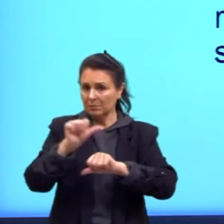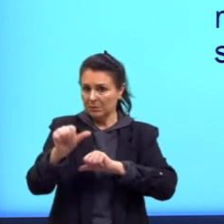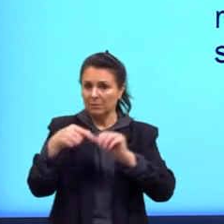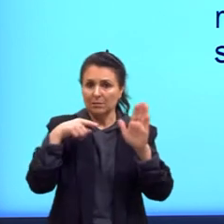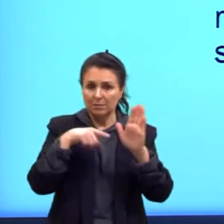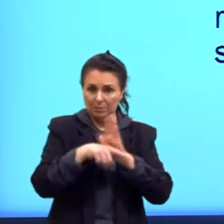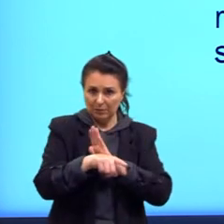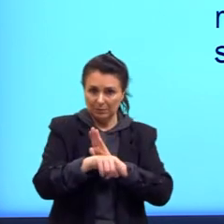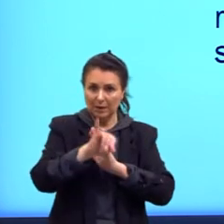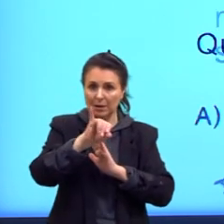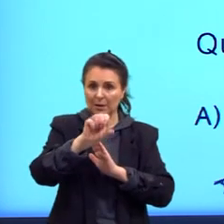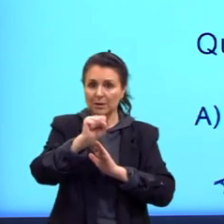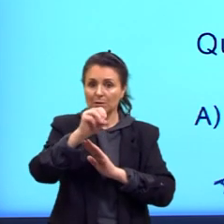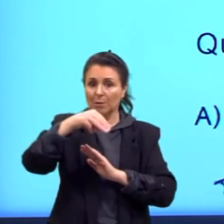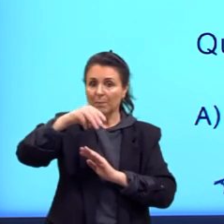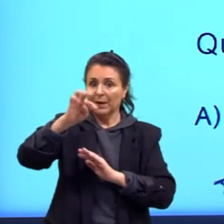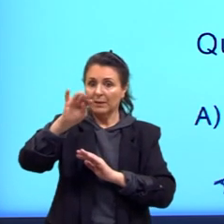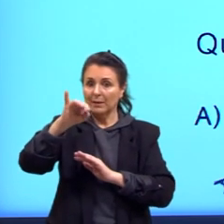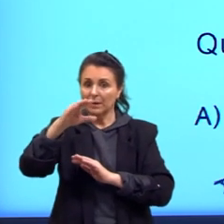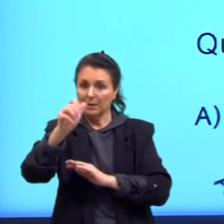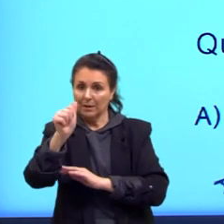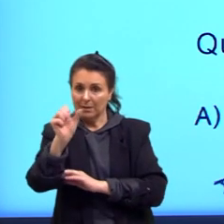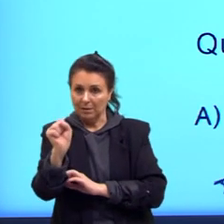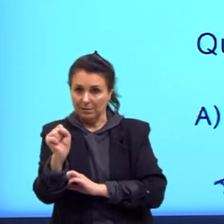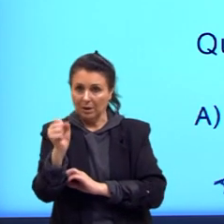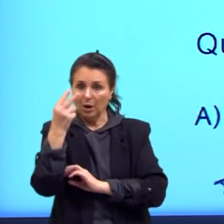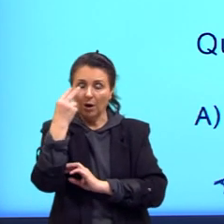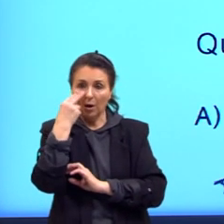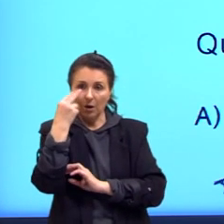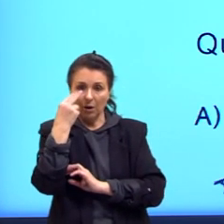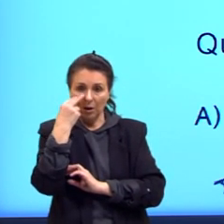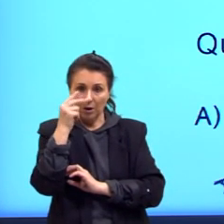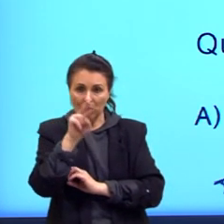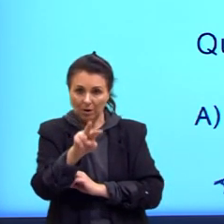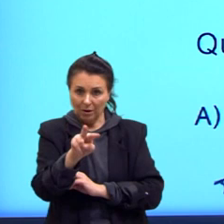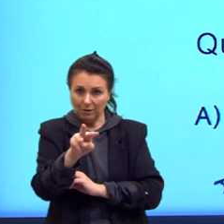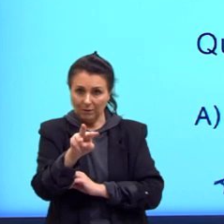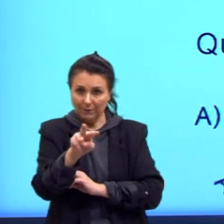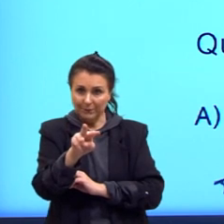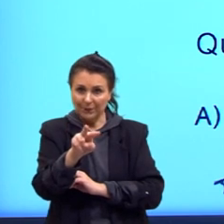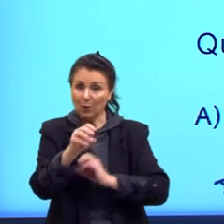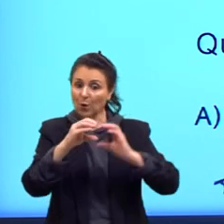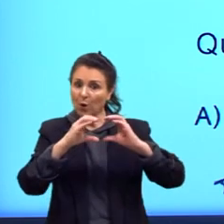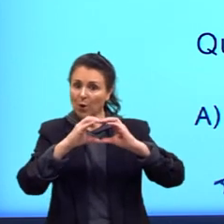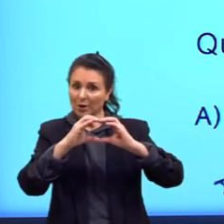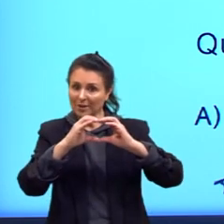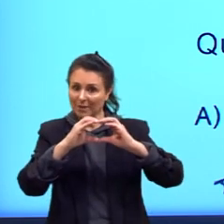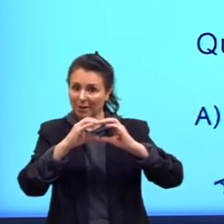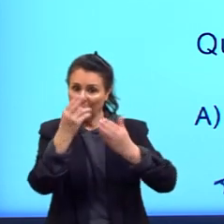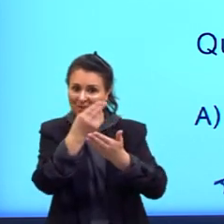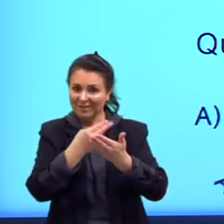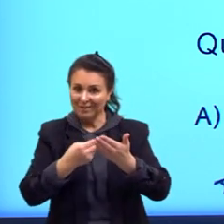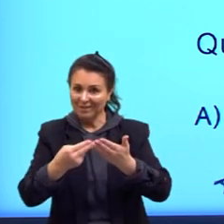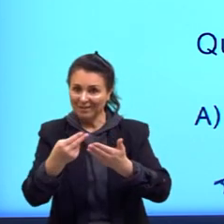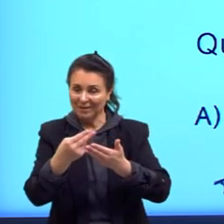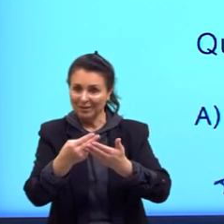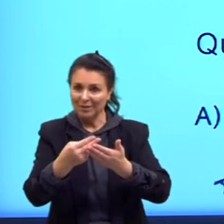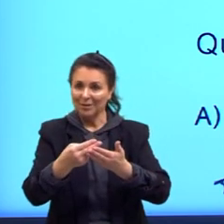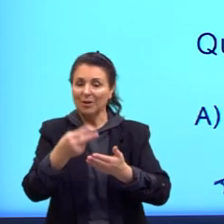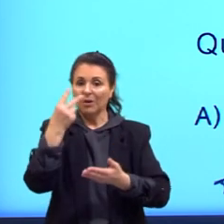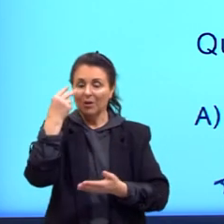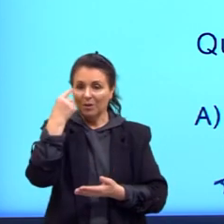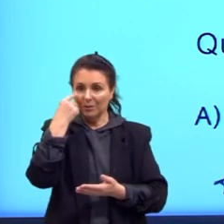isométricas na ordem que nós temos aqui bom então as A figura a 5 né